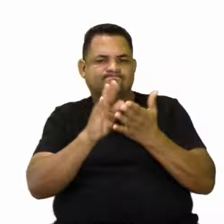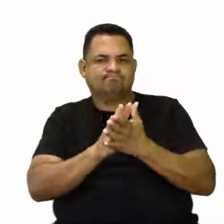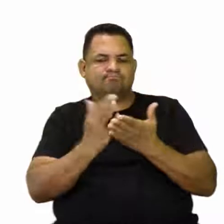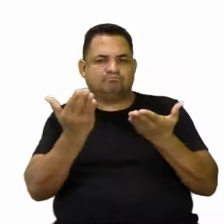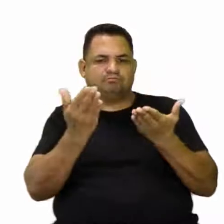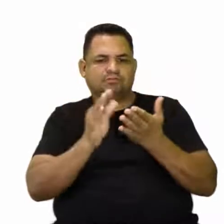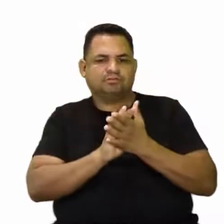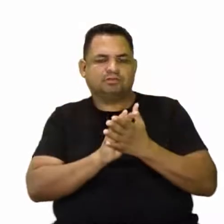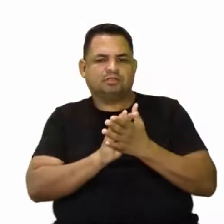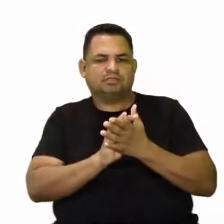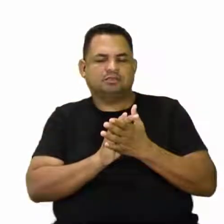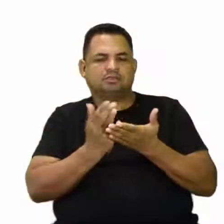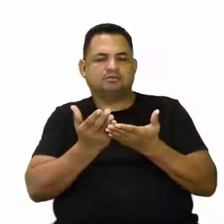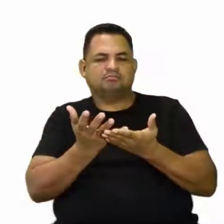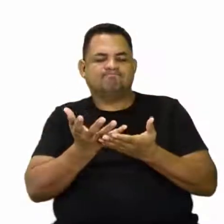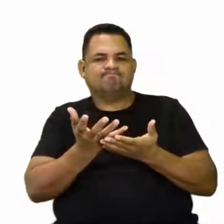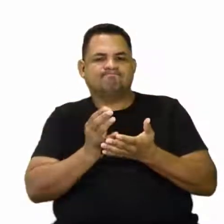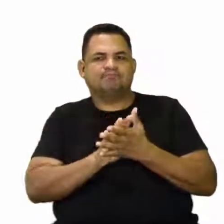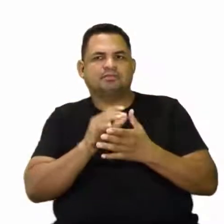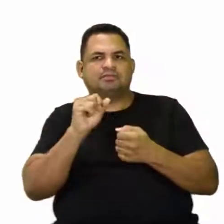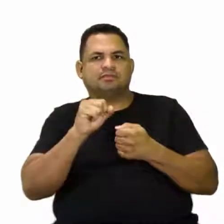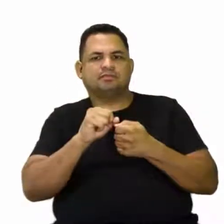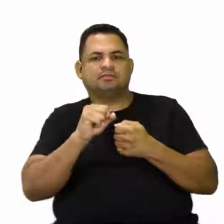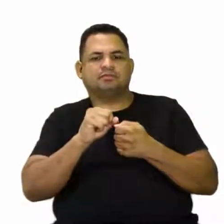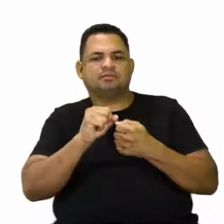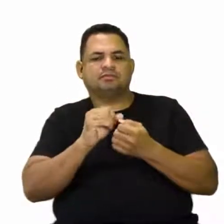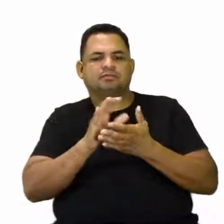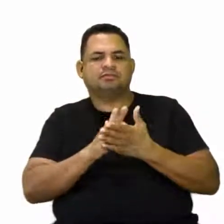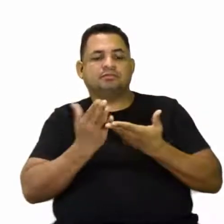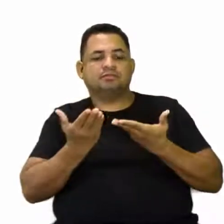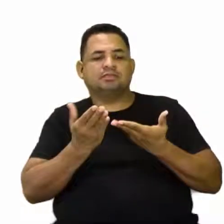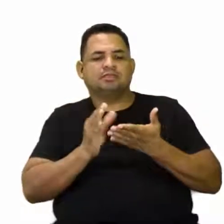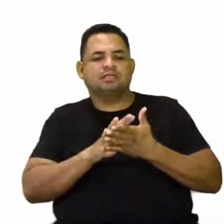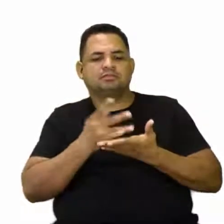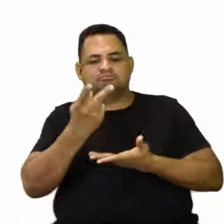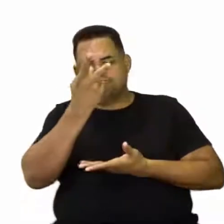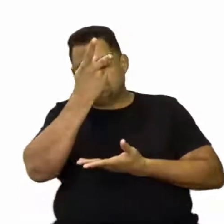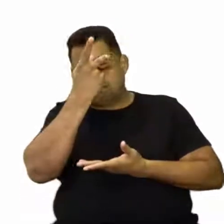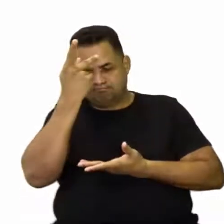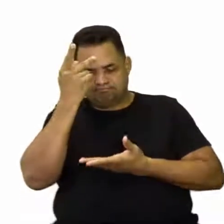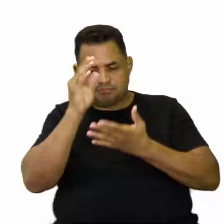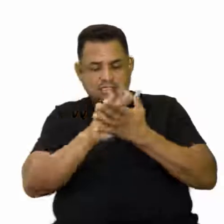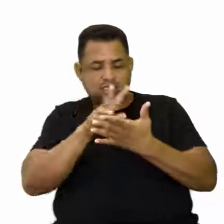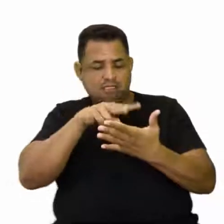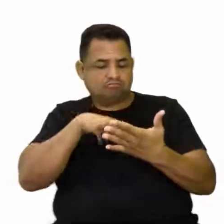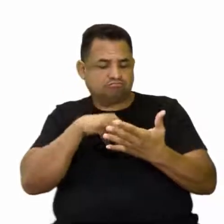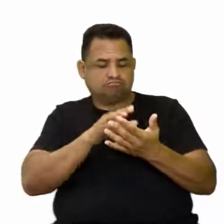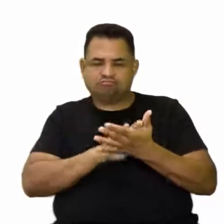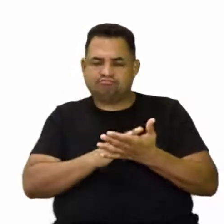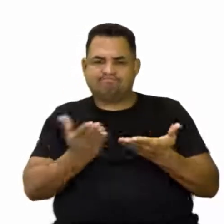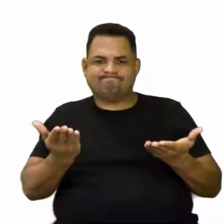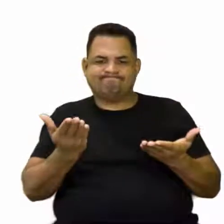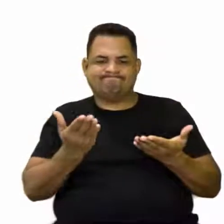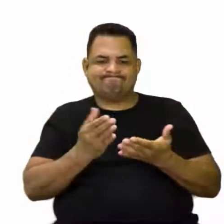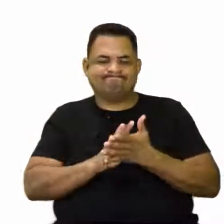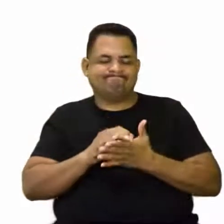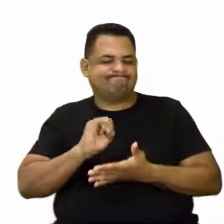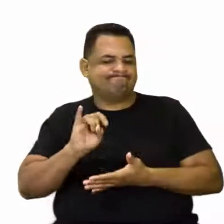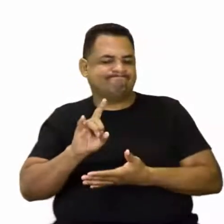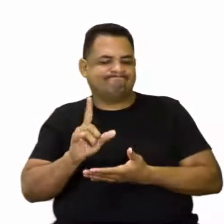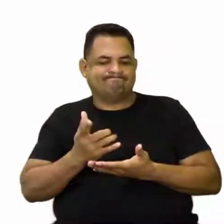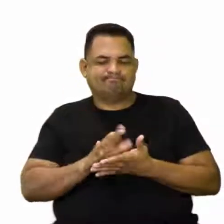do meu público-alvo. Ele tem que fazer com que o meu público leia o meu texto. Senão, foi